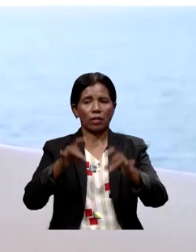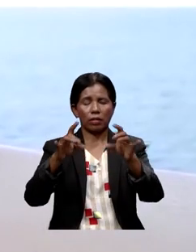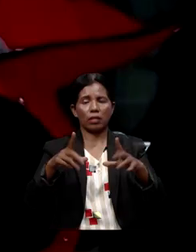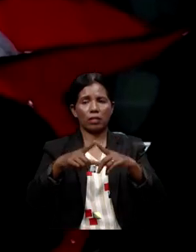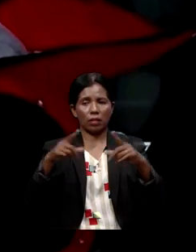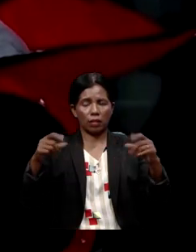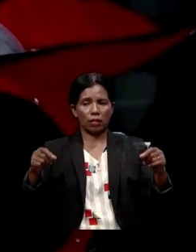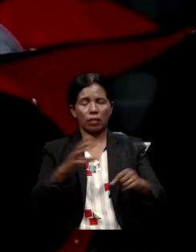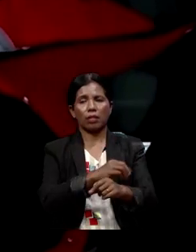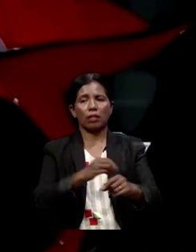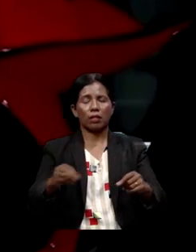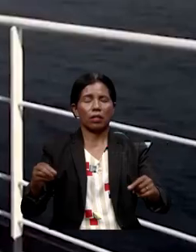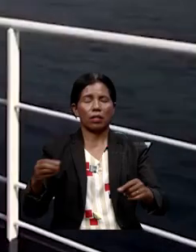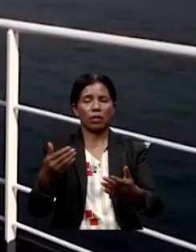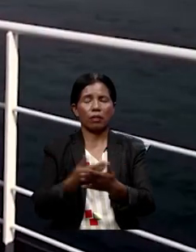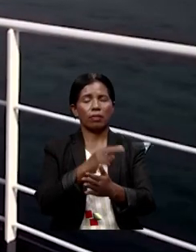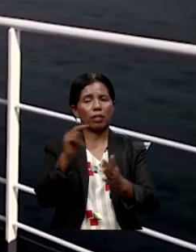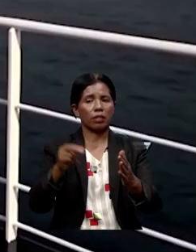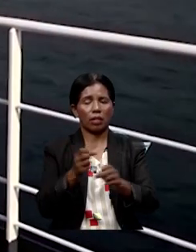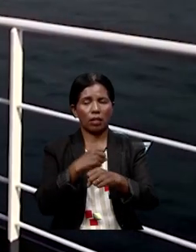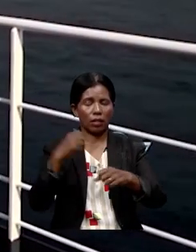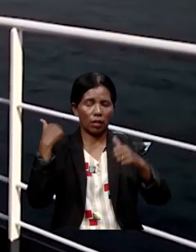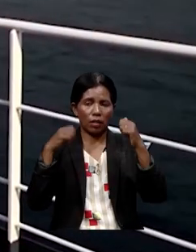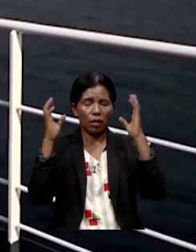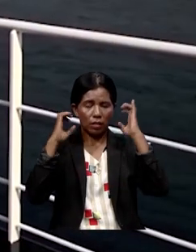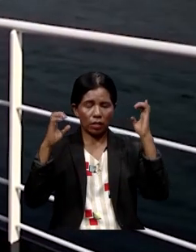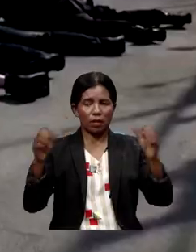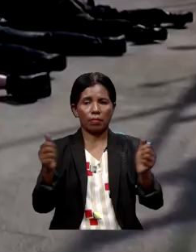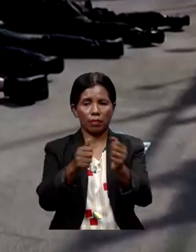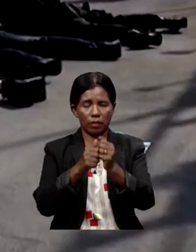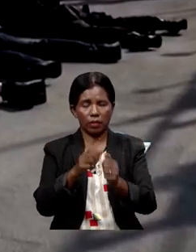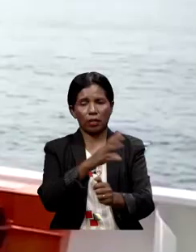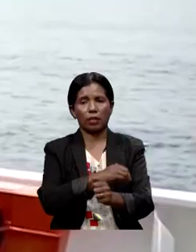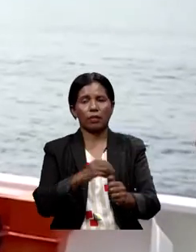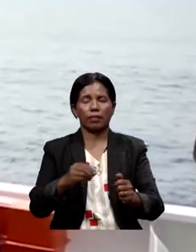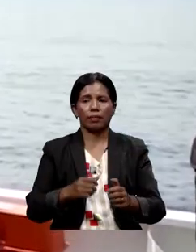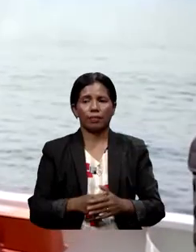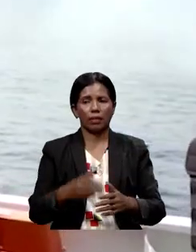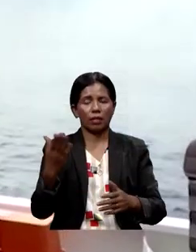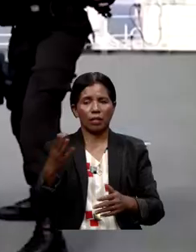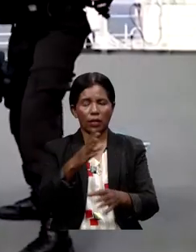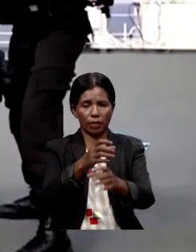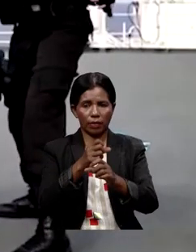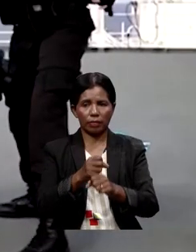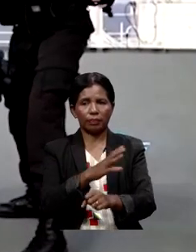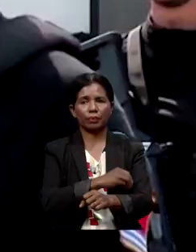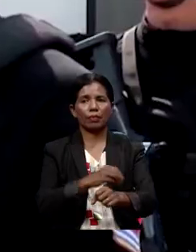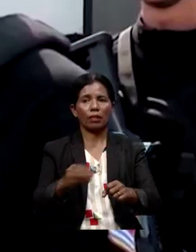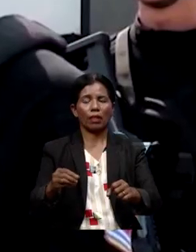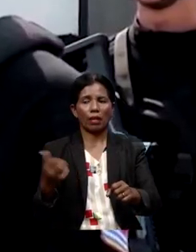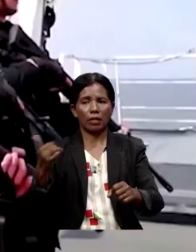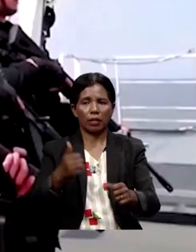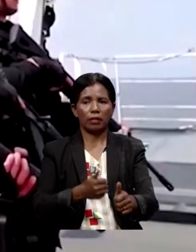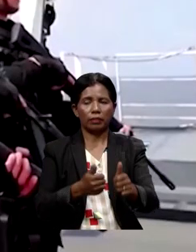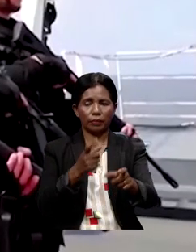Japão, Nobadauluk, Nova Zelândia, halou exercício marítimo conjunto e a via navegável nebe disputa. Exercício sira ne tuir